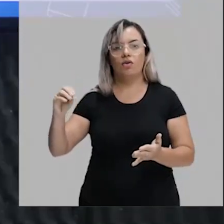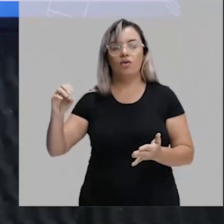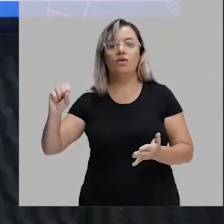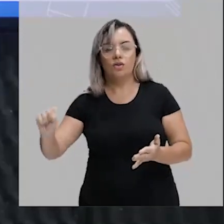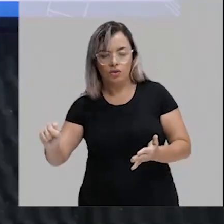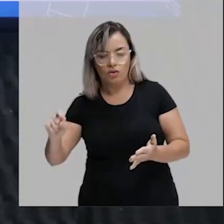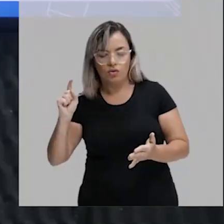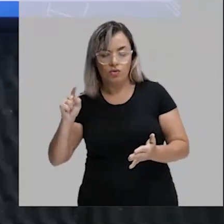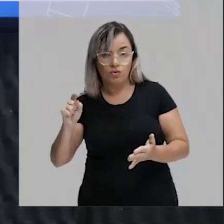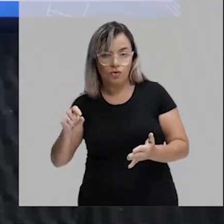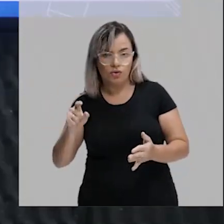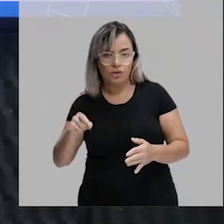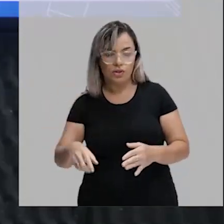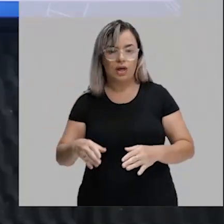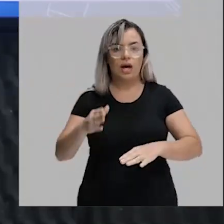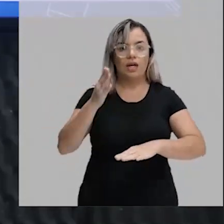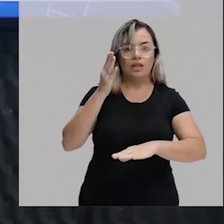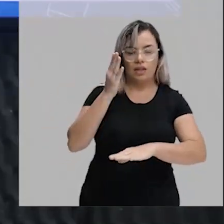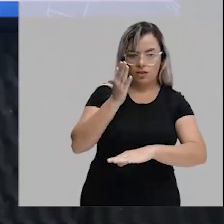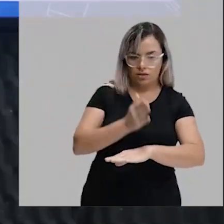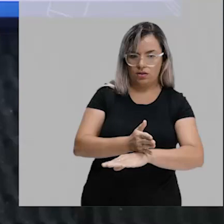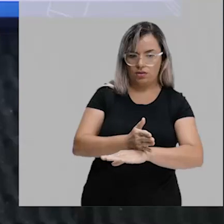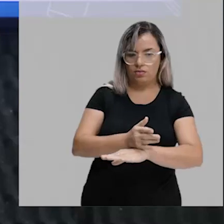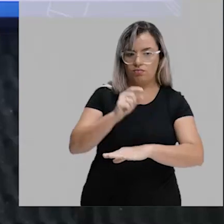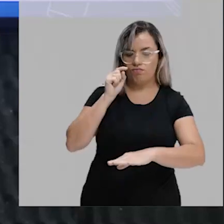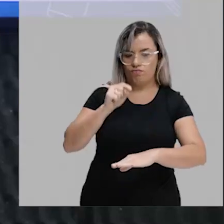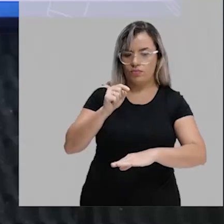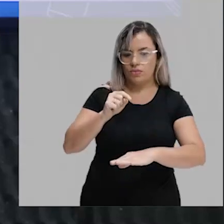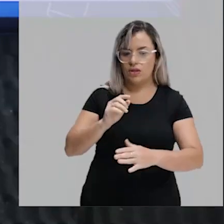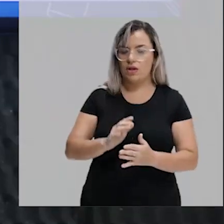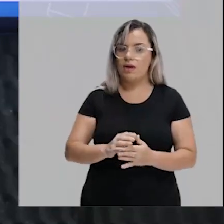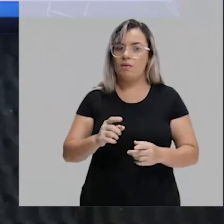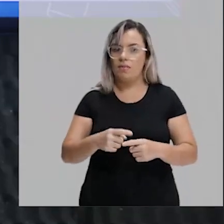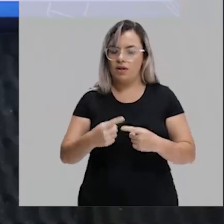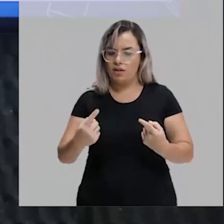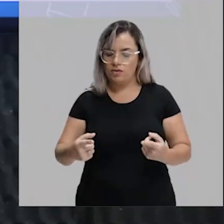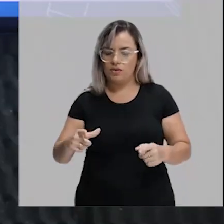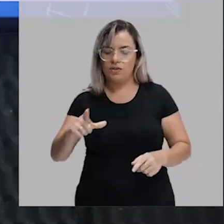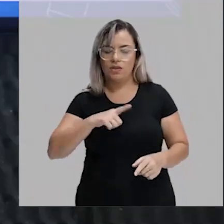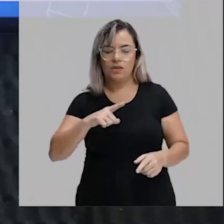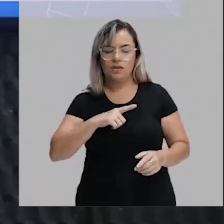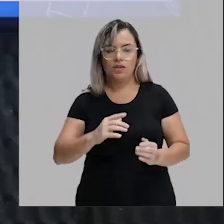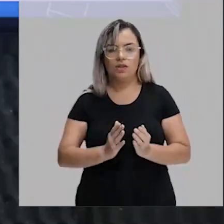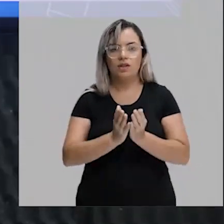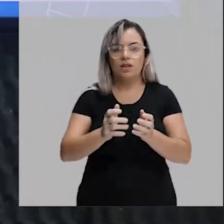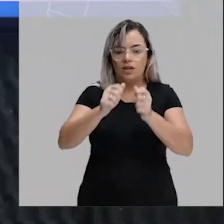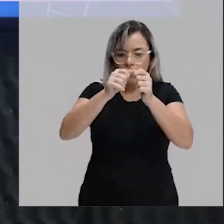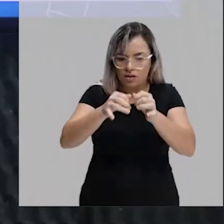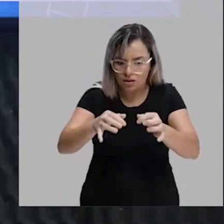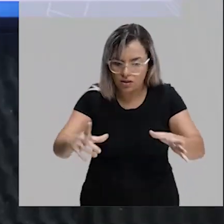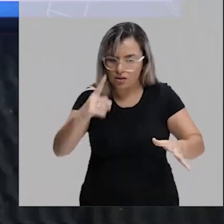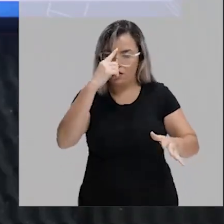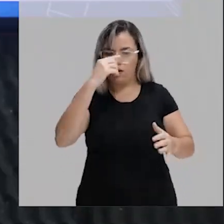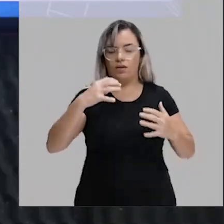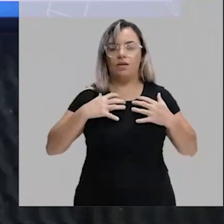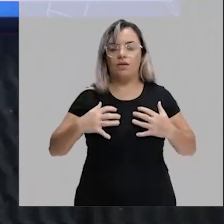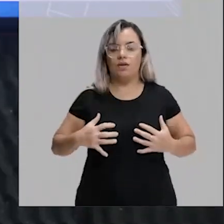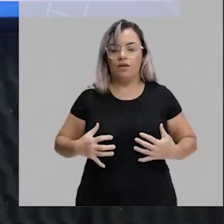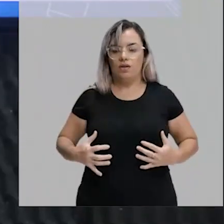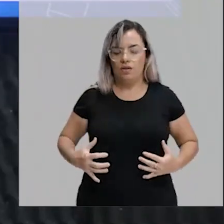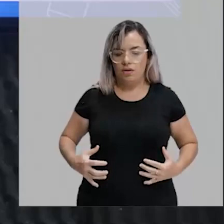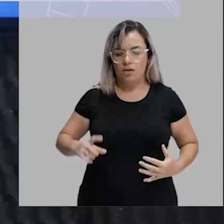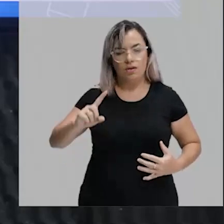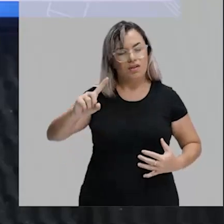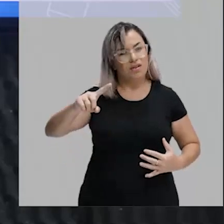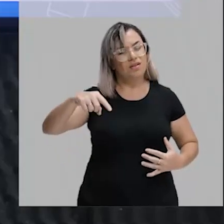Mas oficialmente você tem a expedição de Cristóvão Colombo. Ok, galerinha? Essa foi uma das grandes marcas. Só